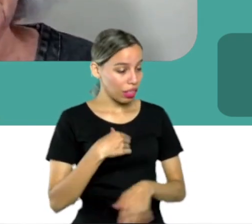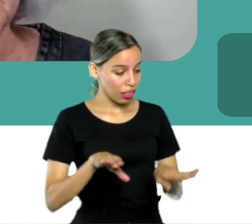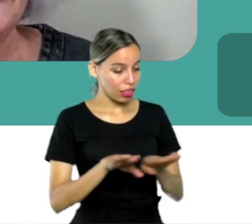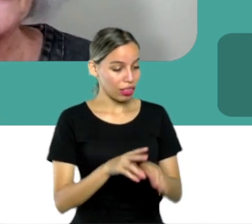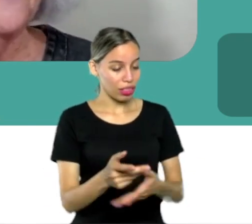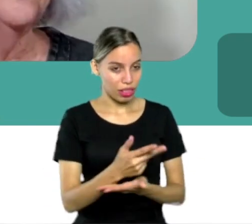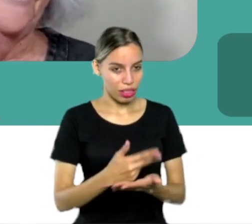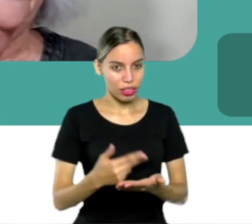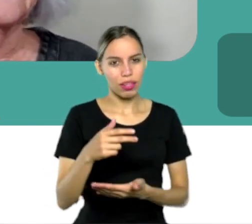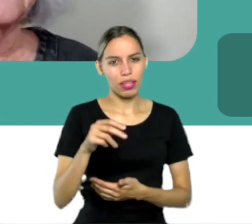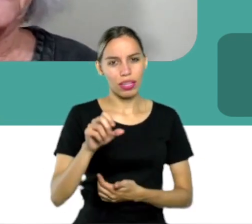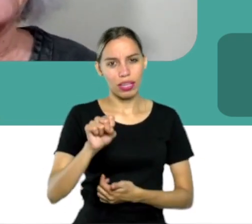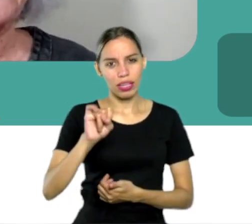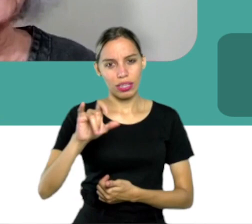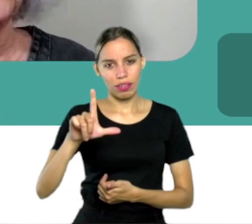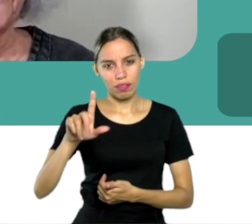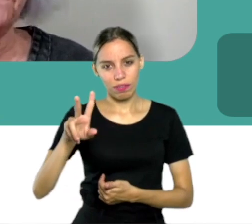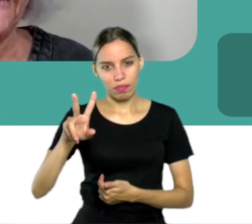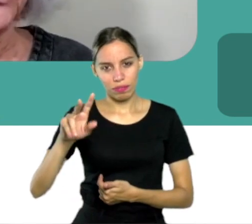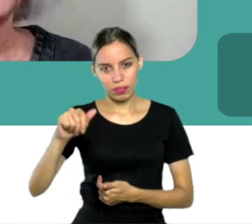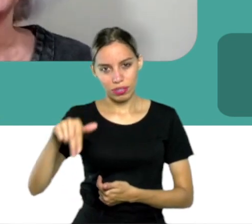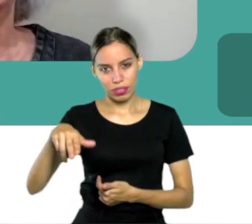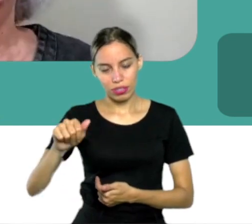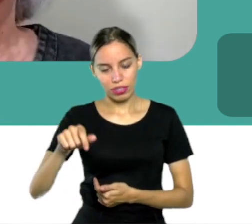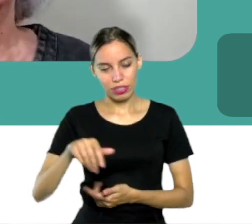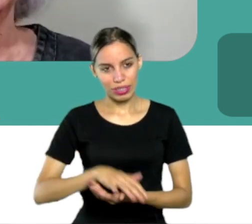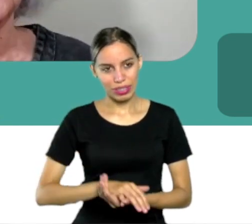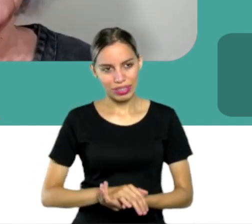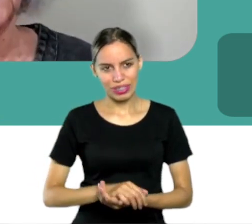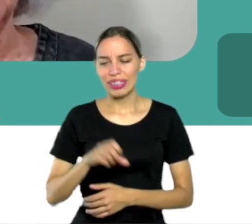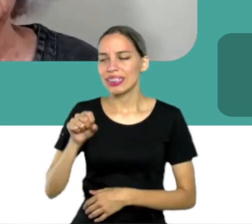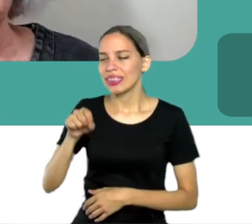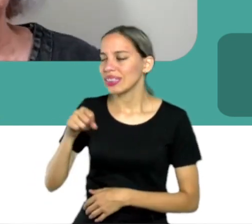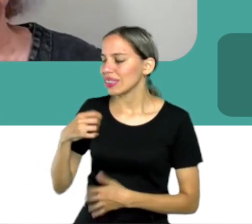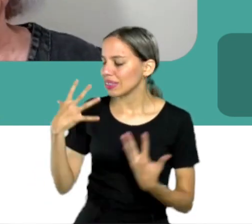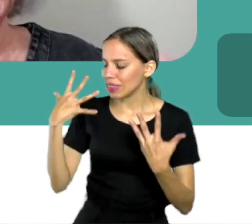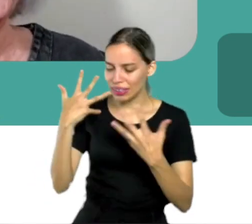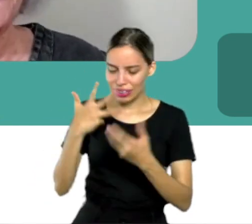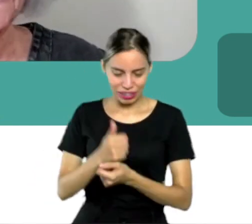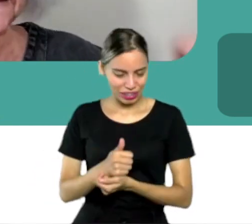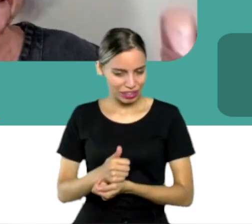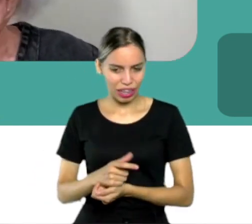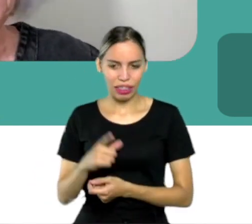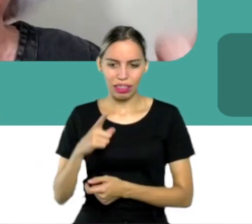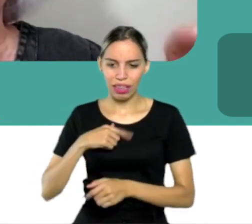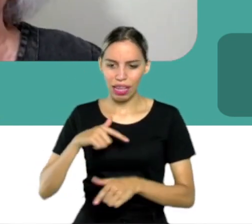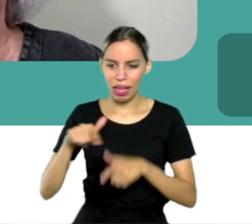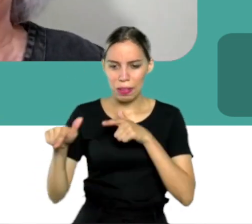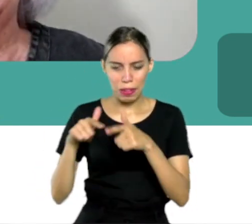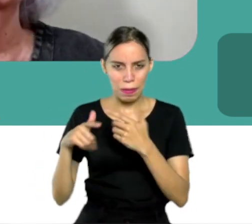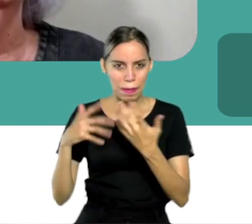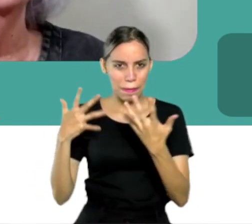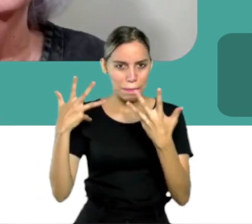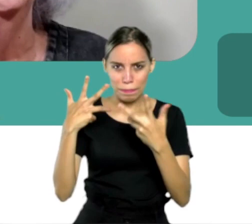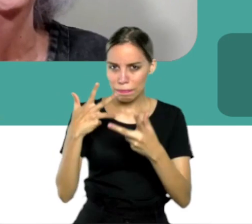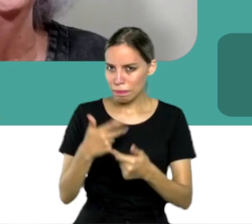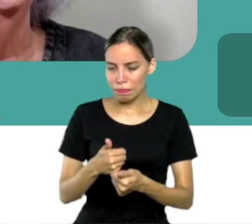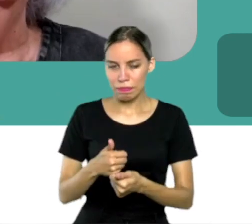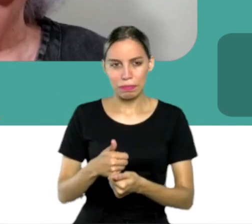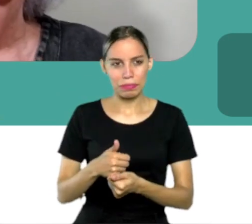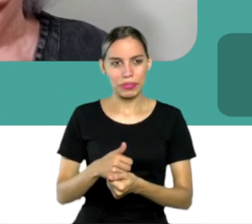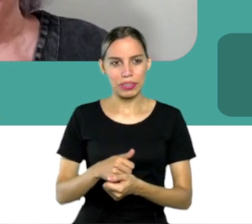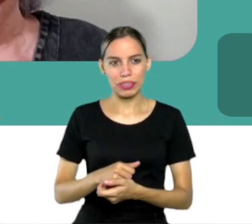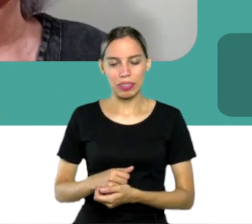São espetaculares. Volta aqui com ela fez um trabalho de sobreposição de jornais, garimpando, cavucando,